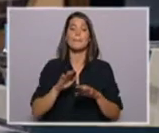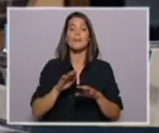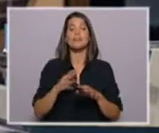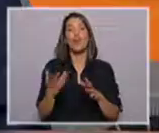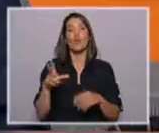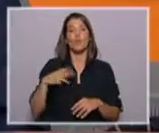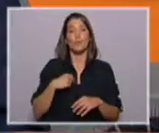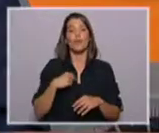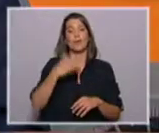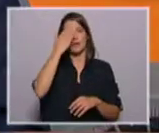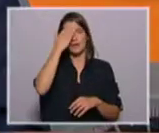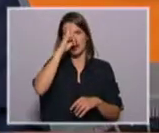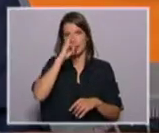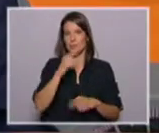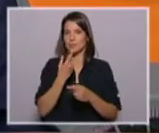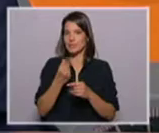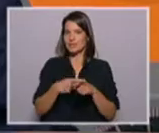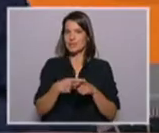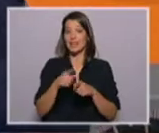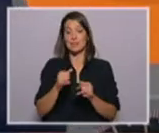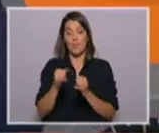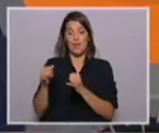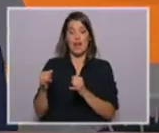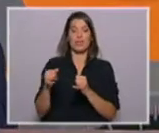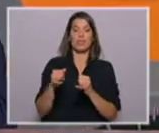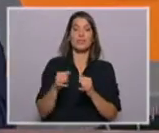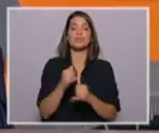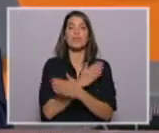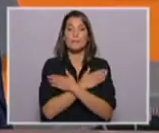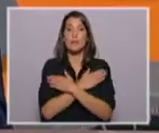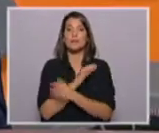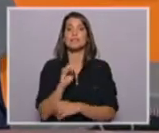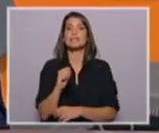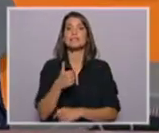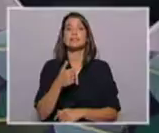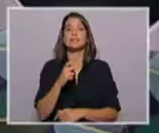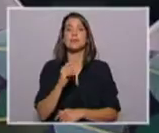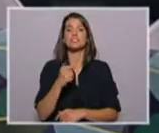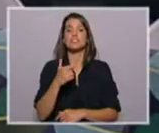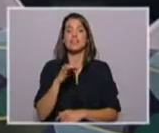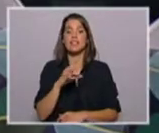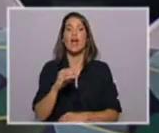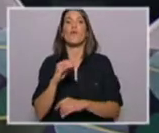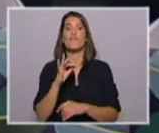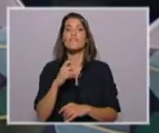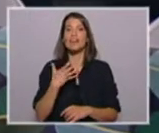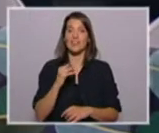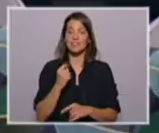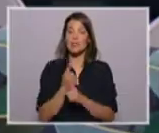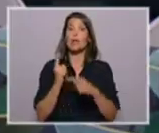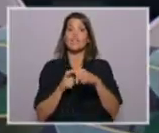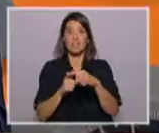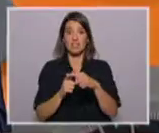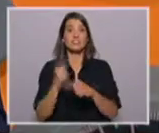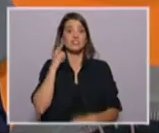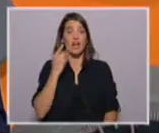comigo fazer um exercício de memória muito interessante. Também ao lado, eu tenho o meu querido amigo Sebastião Fernandes, que tem uma vantagem. É que já tinha